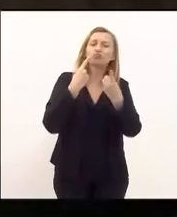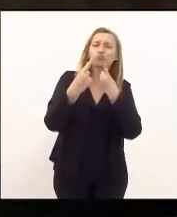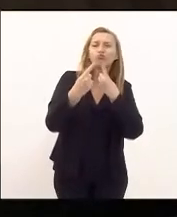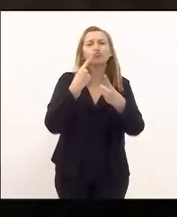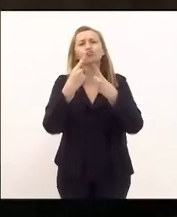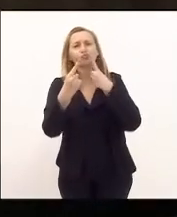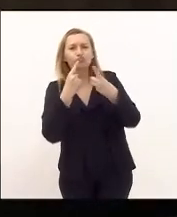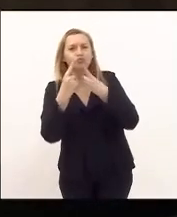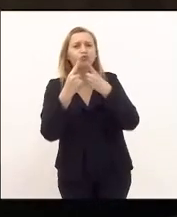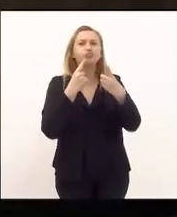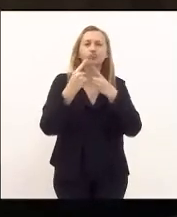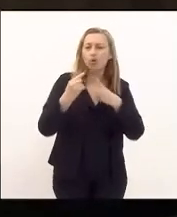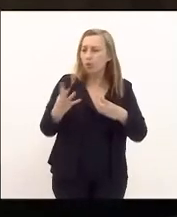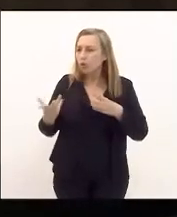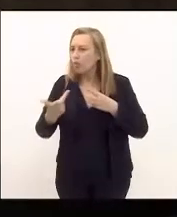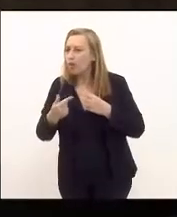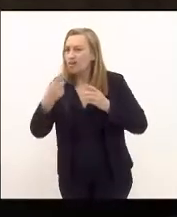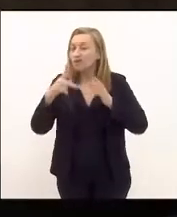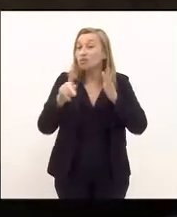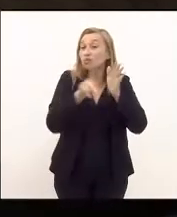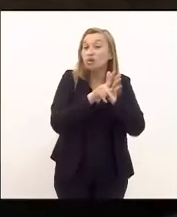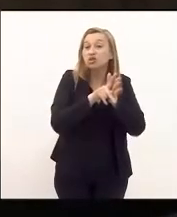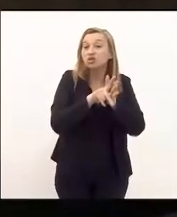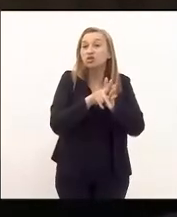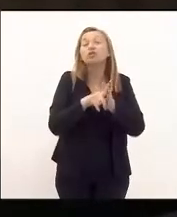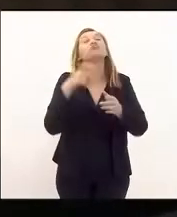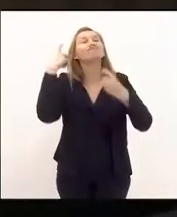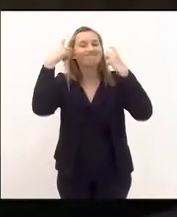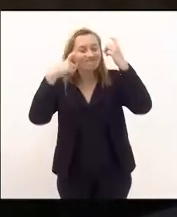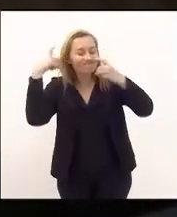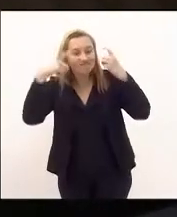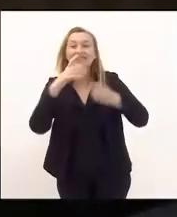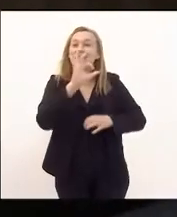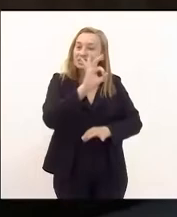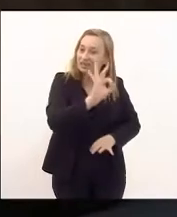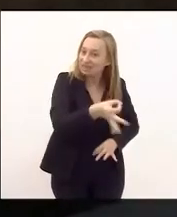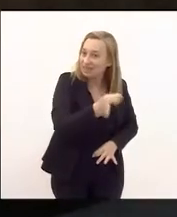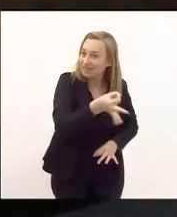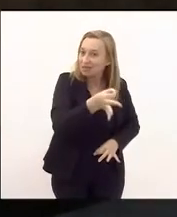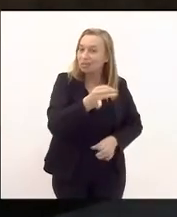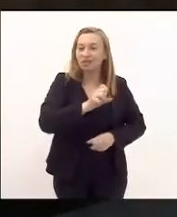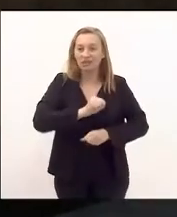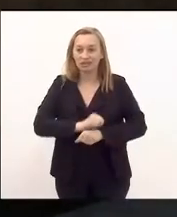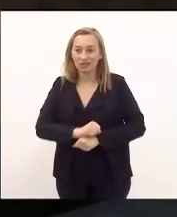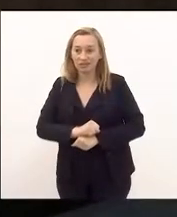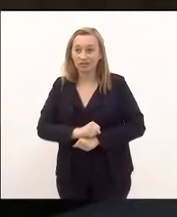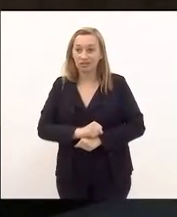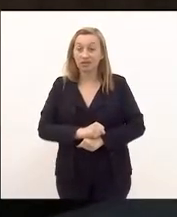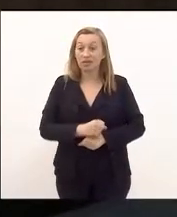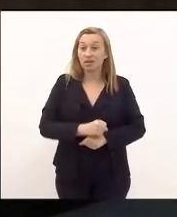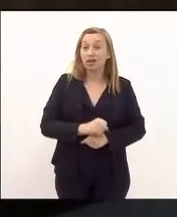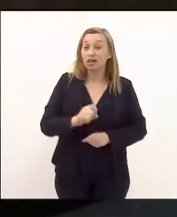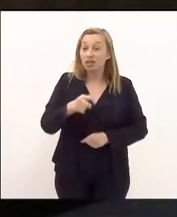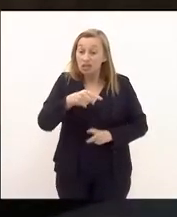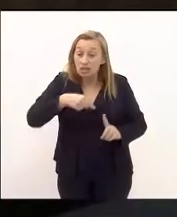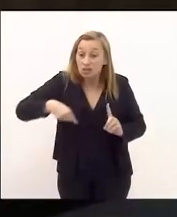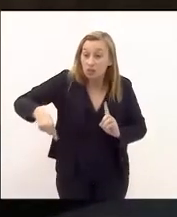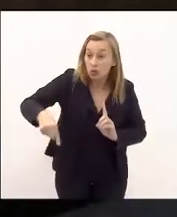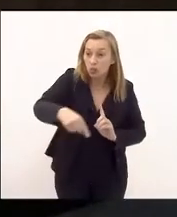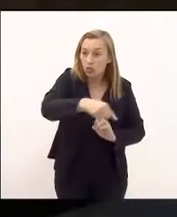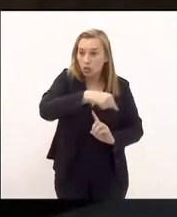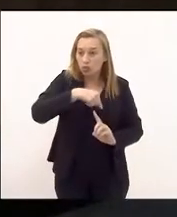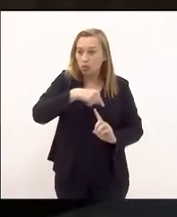e qualificar o projeto de Vossa Excelência. Nos preocupa, de fato, né, a situação da circulação